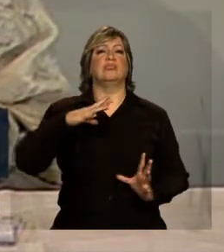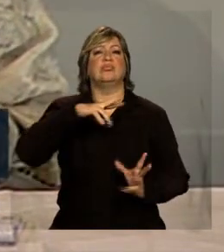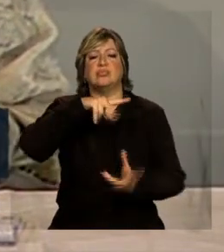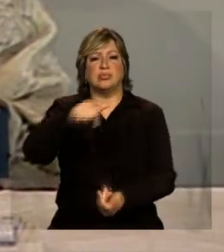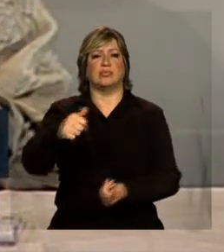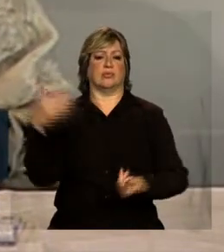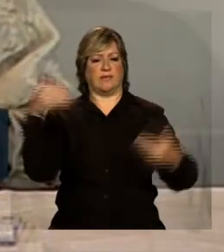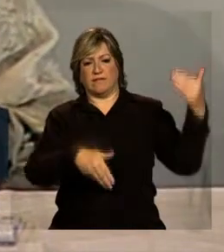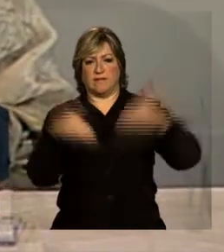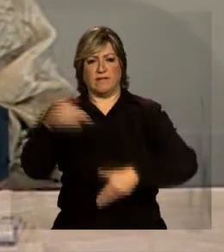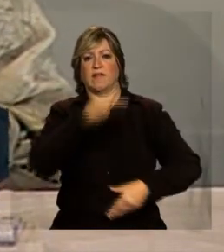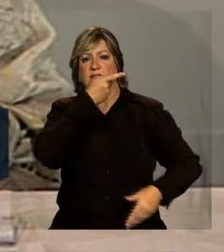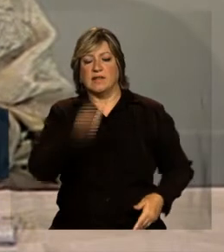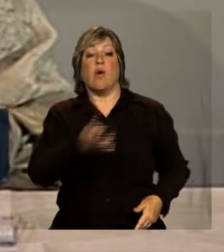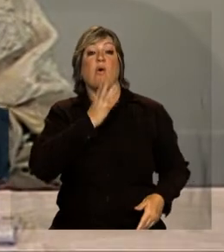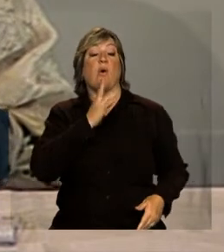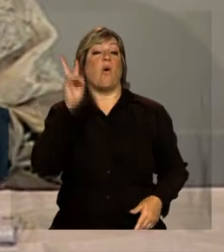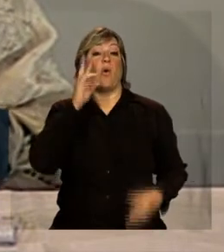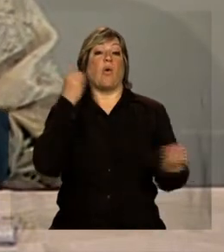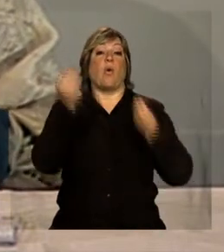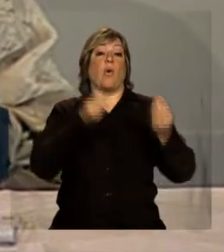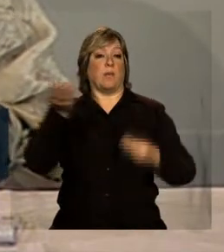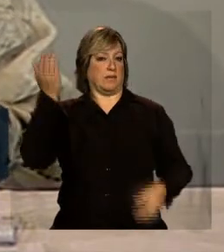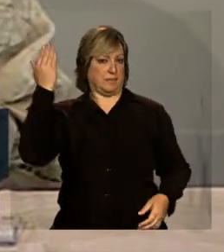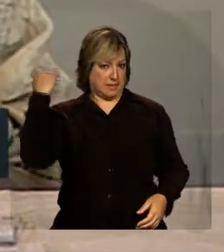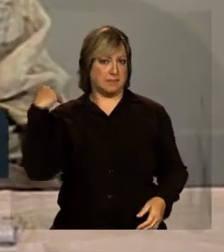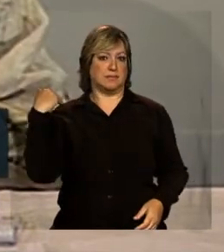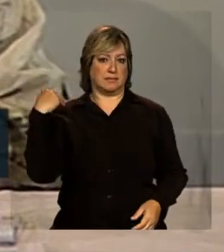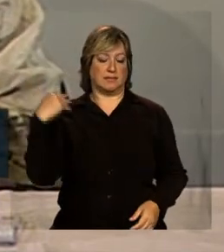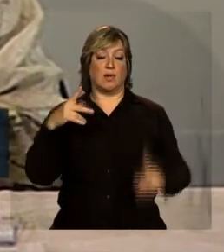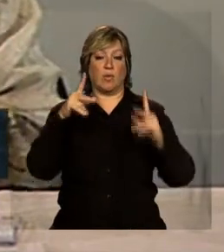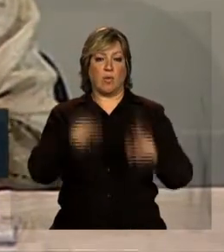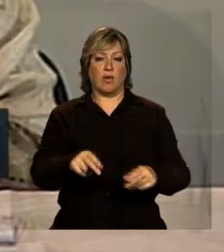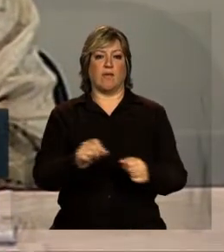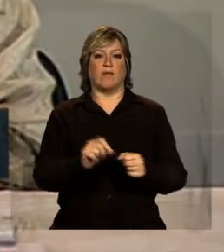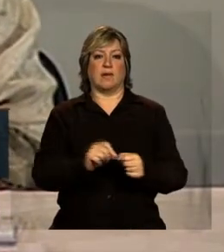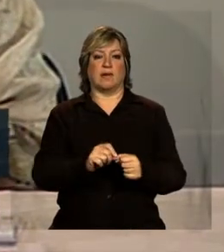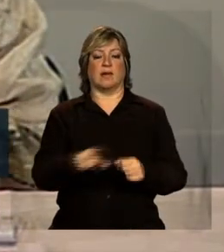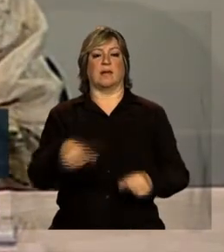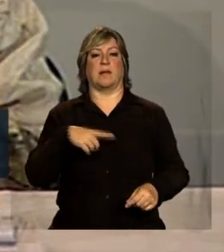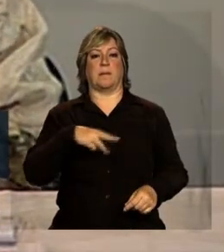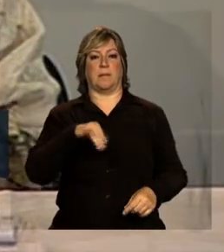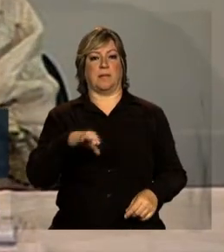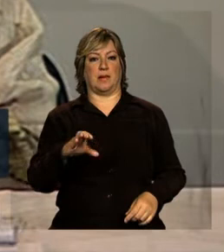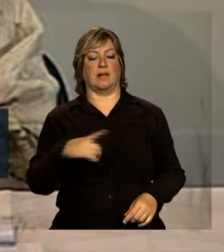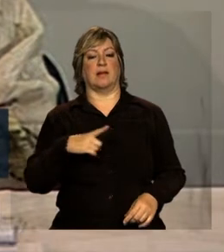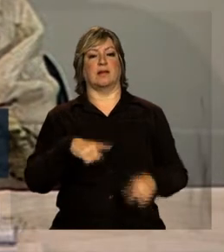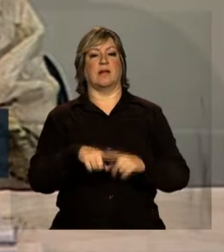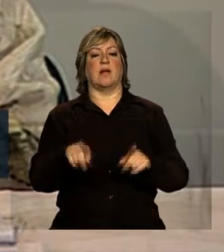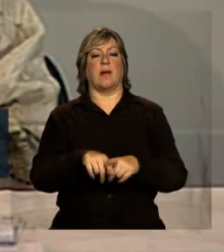um sítio da humanidade, como está sendo, como foi proposto pelo MINC, através da